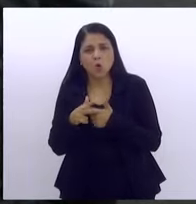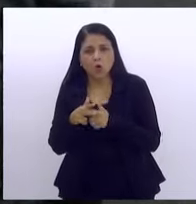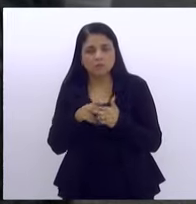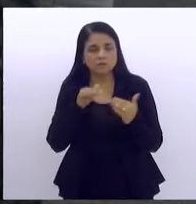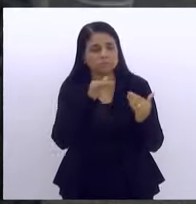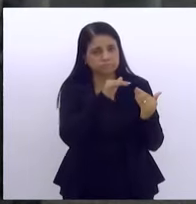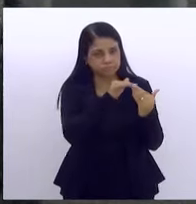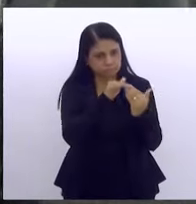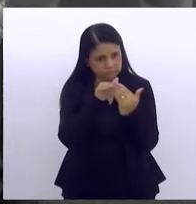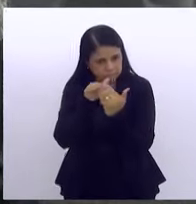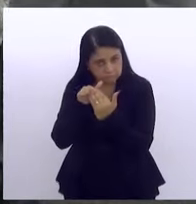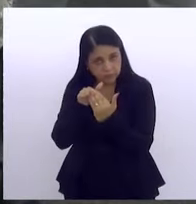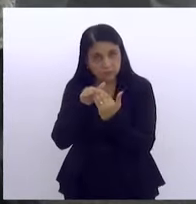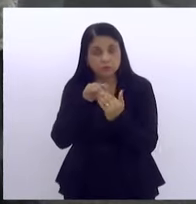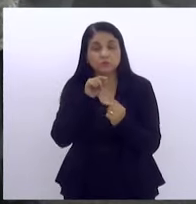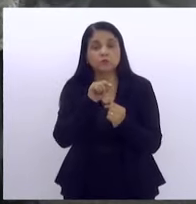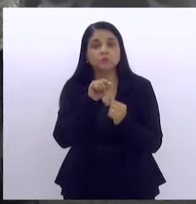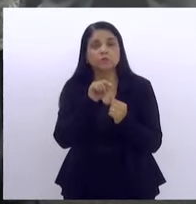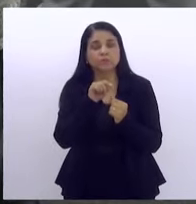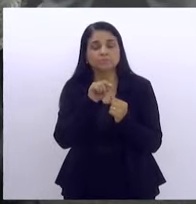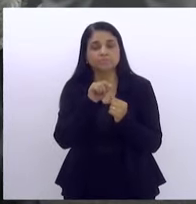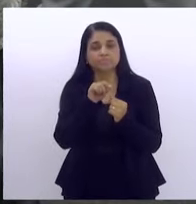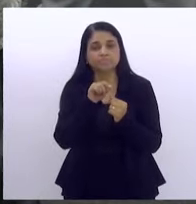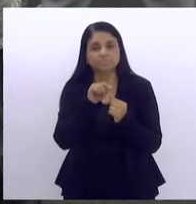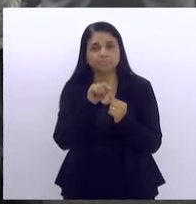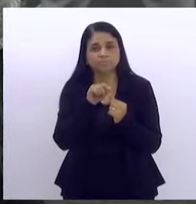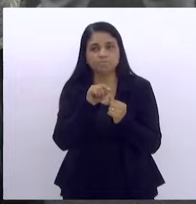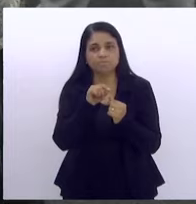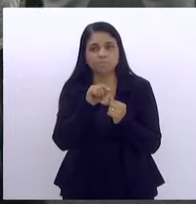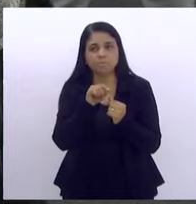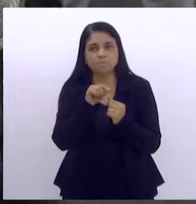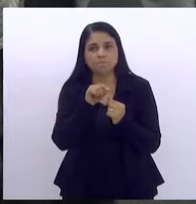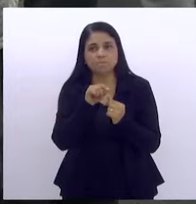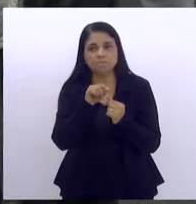acordada quando diz respeito,